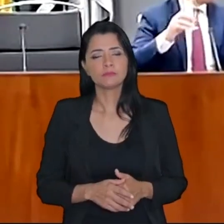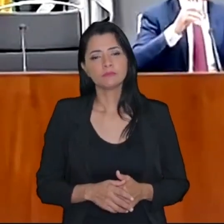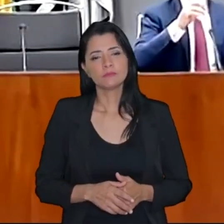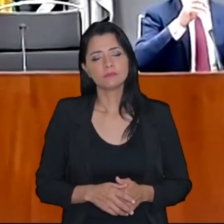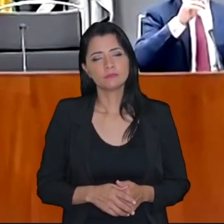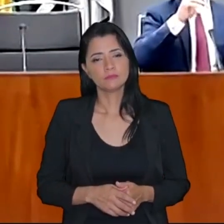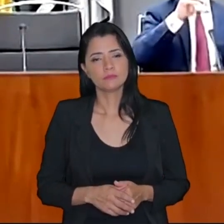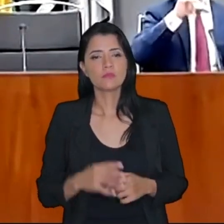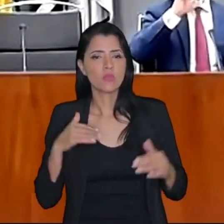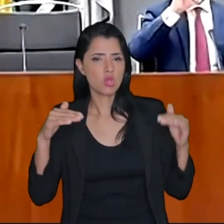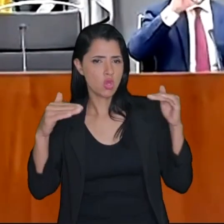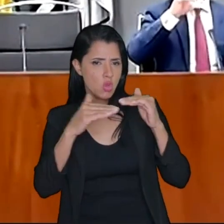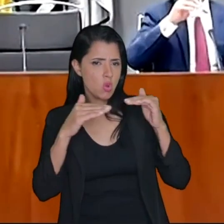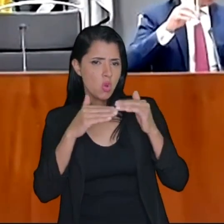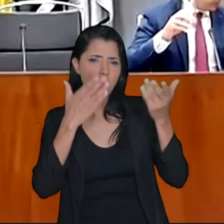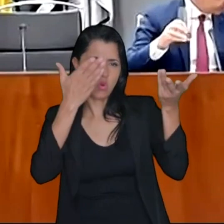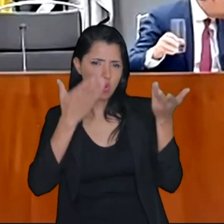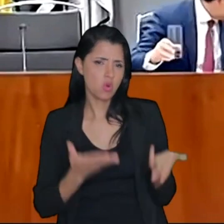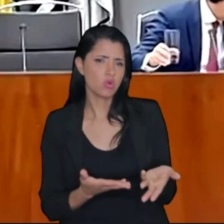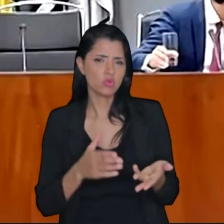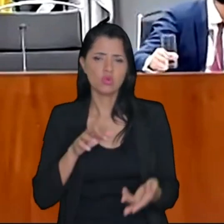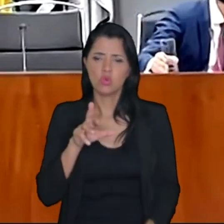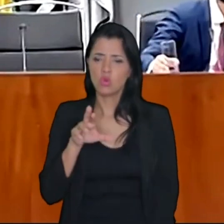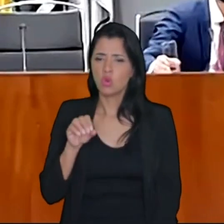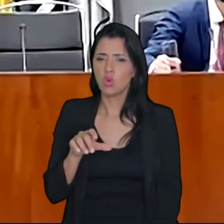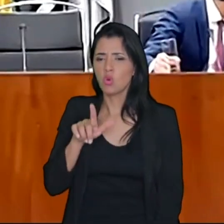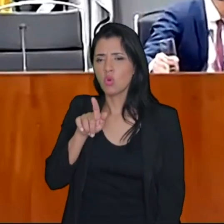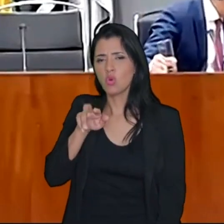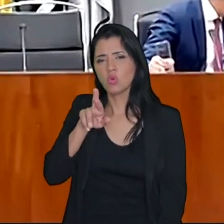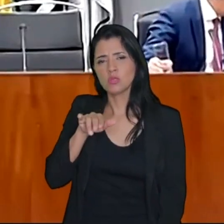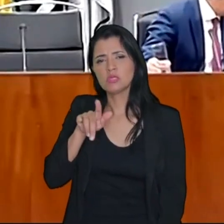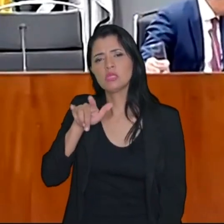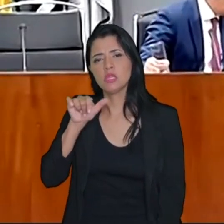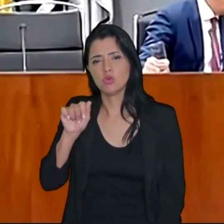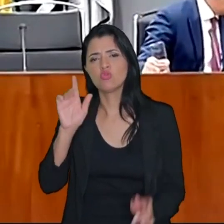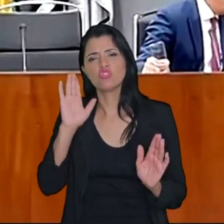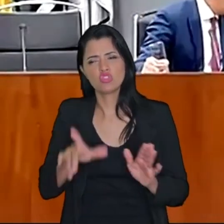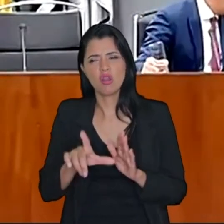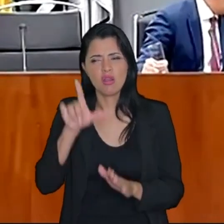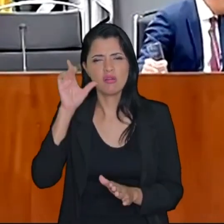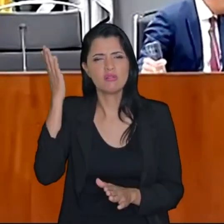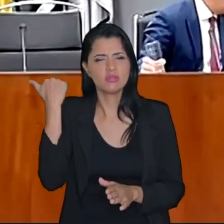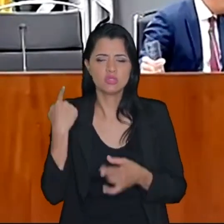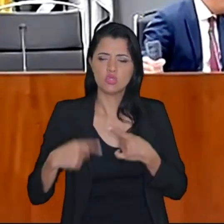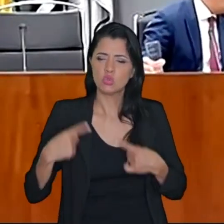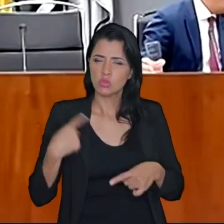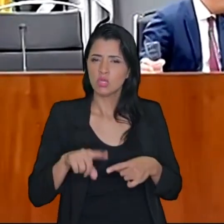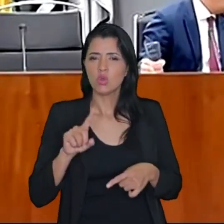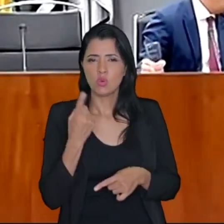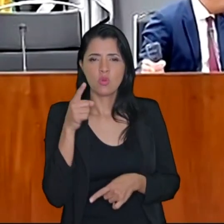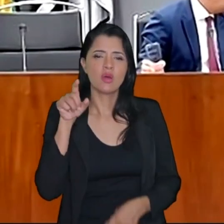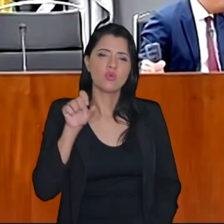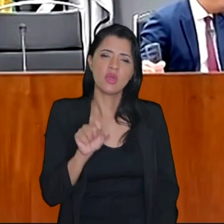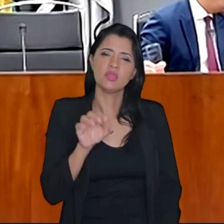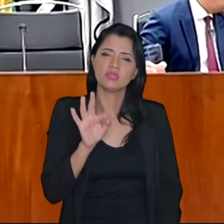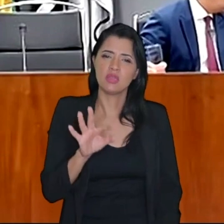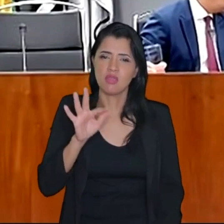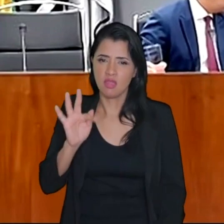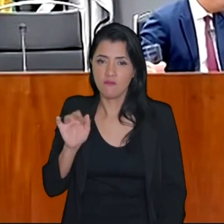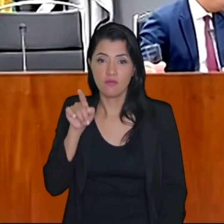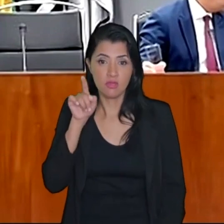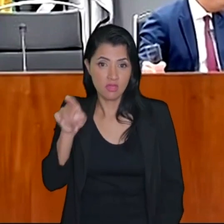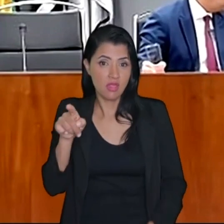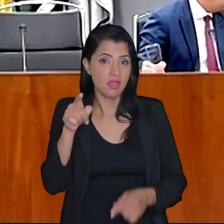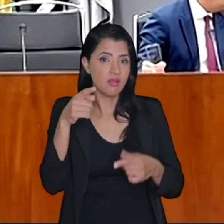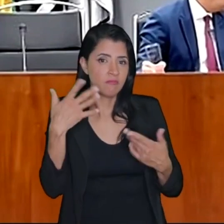Eu concordo integralmente com o Rodrigo. Eu já tive a oportunidade de fazer essa discussão num caso no Supremo Tribunal Federal e o Supremo, no